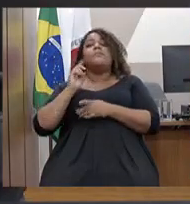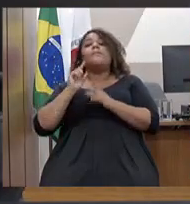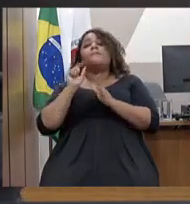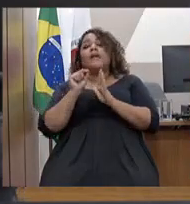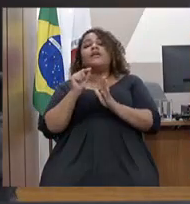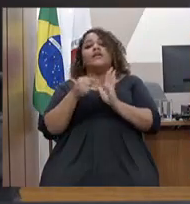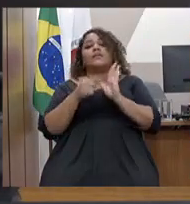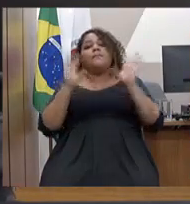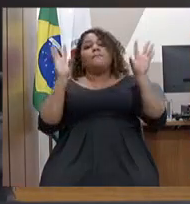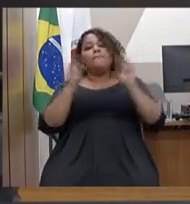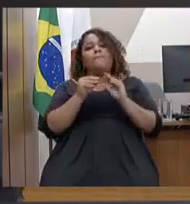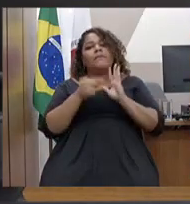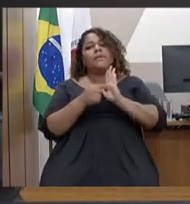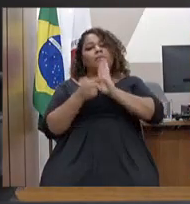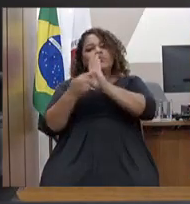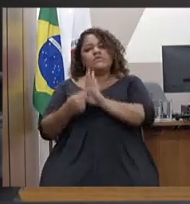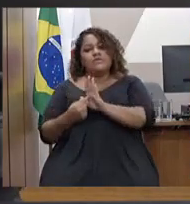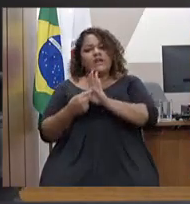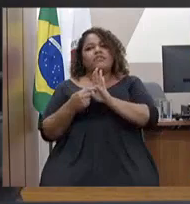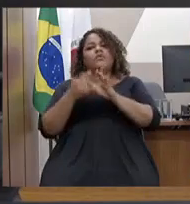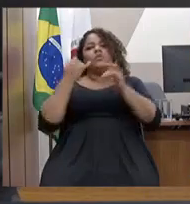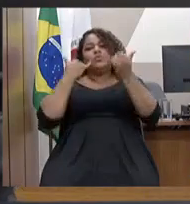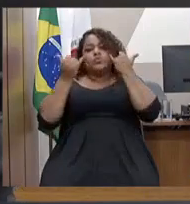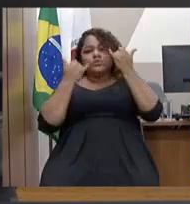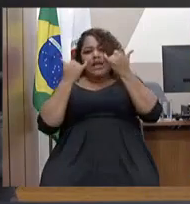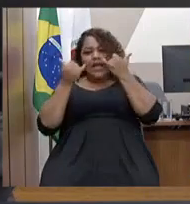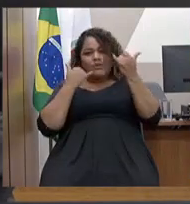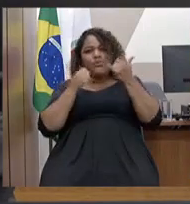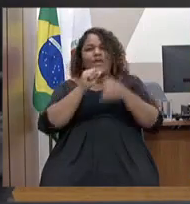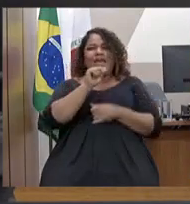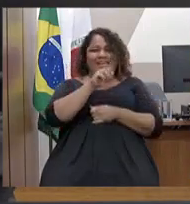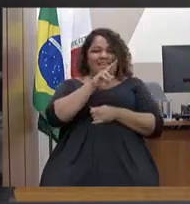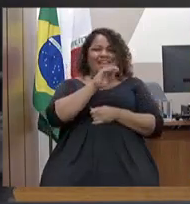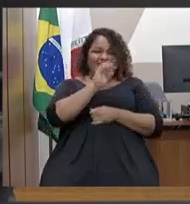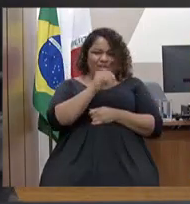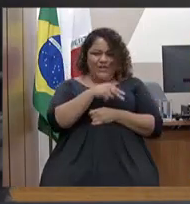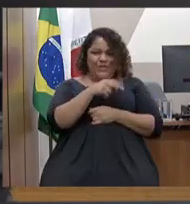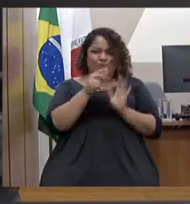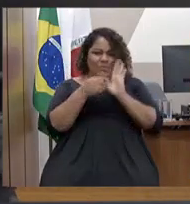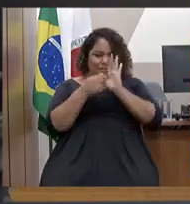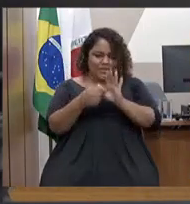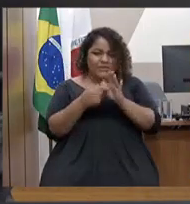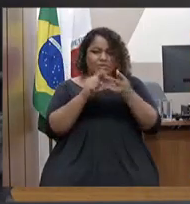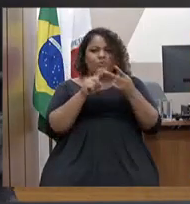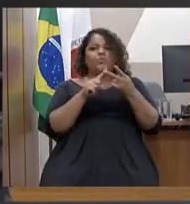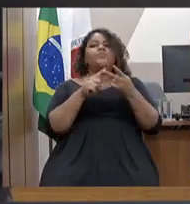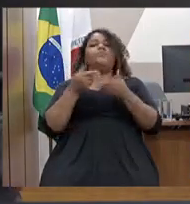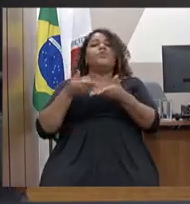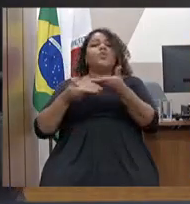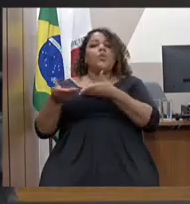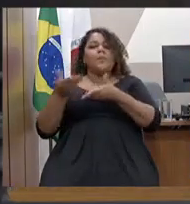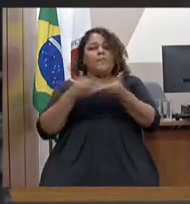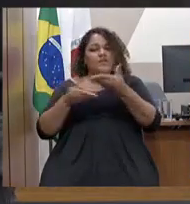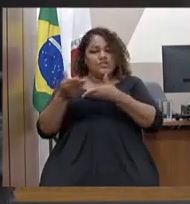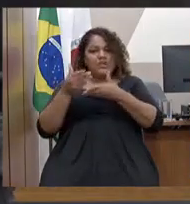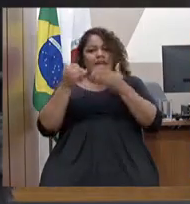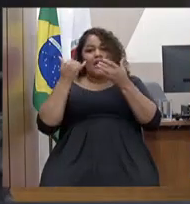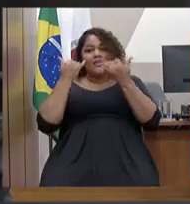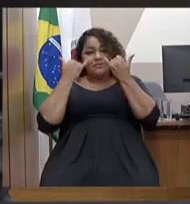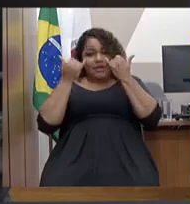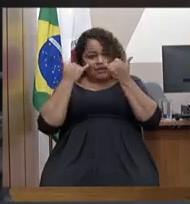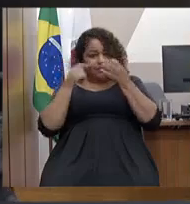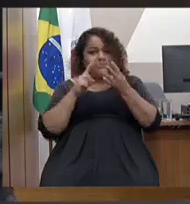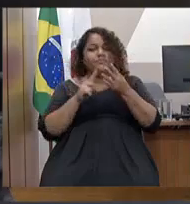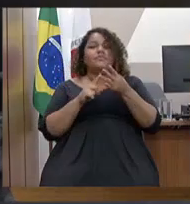essa compartilhamento de dados de trabalho como é que Principalmente as Kate então tem uma conversa